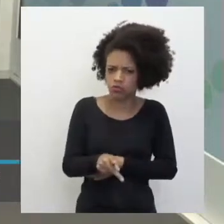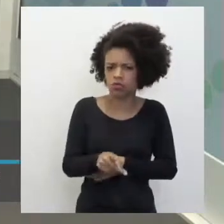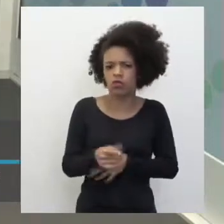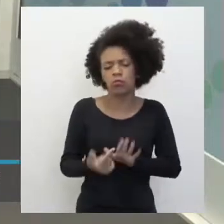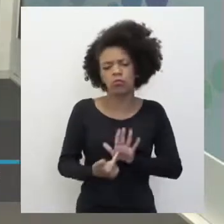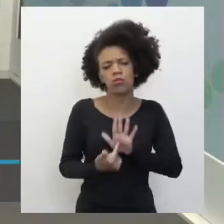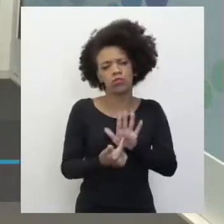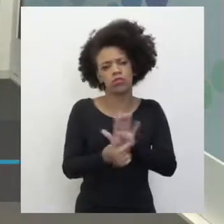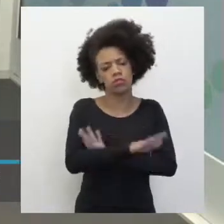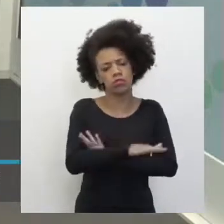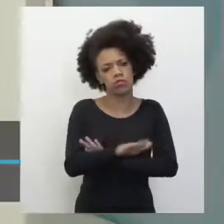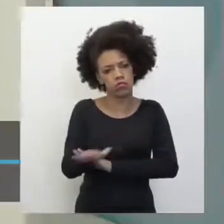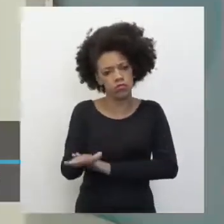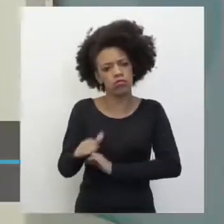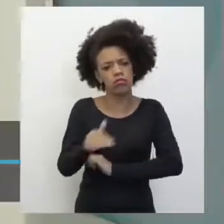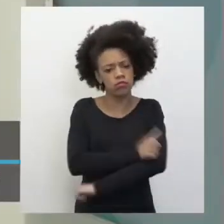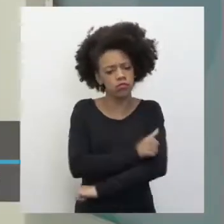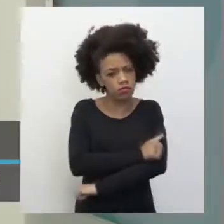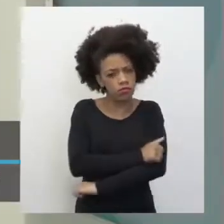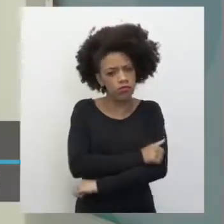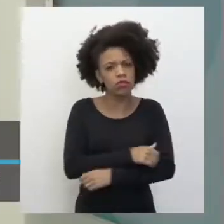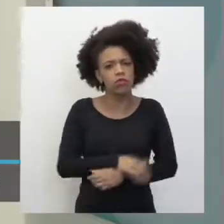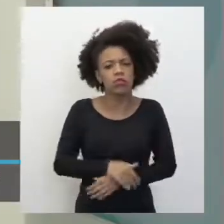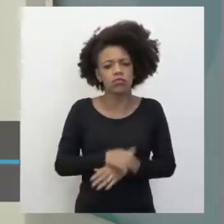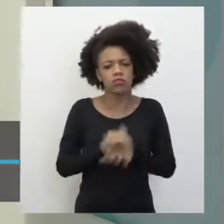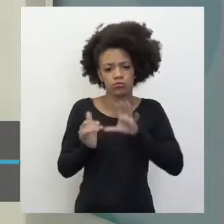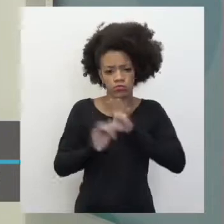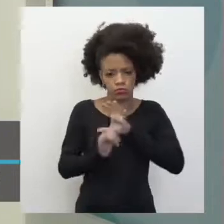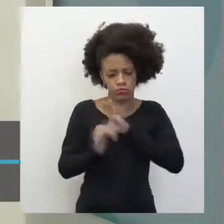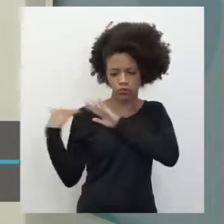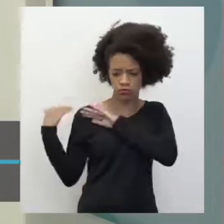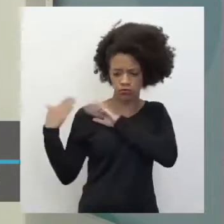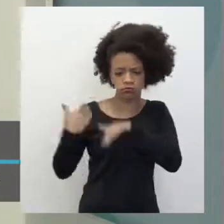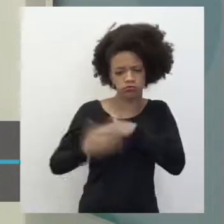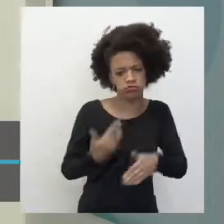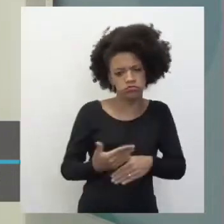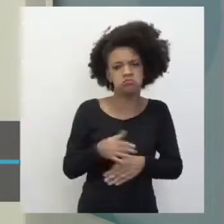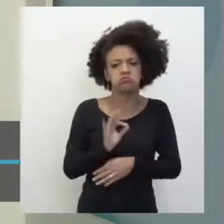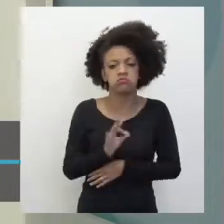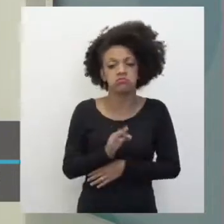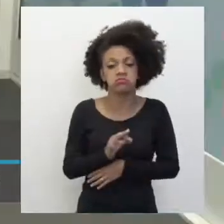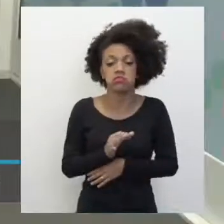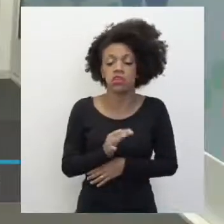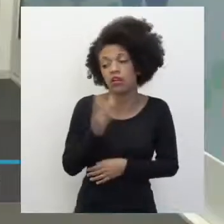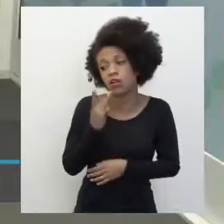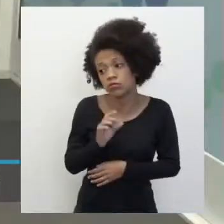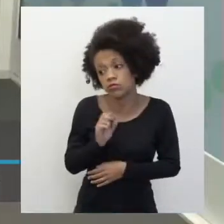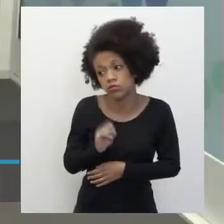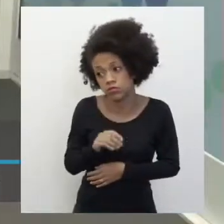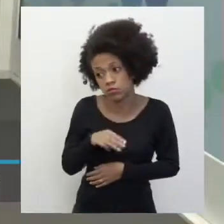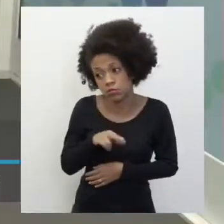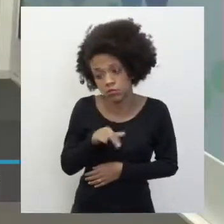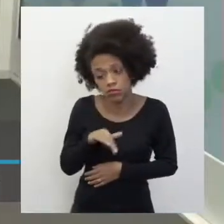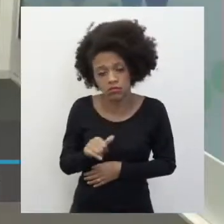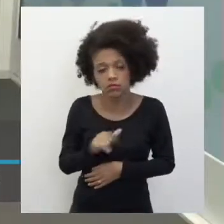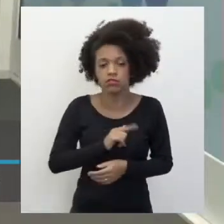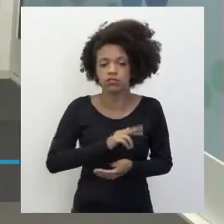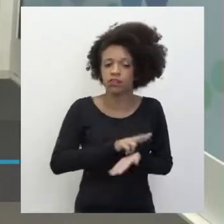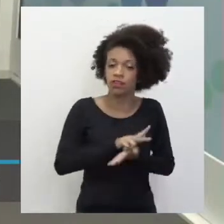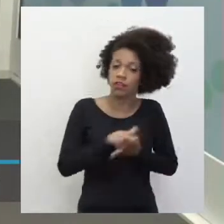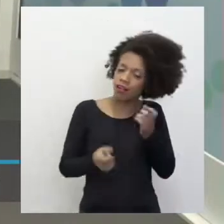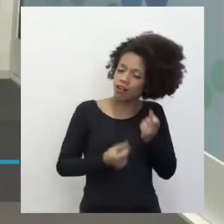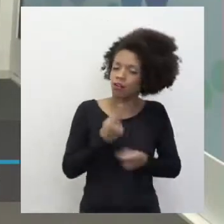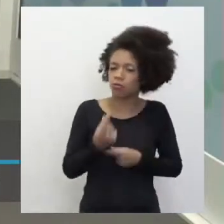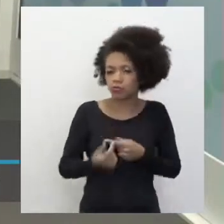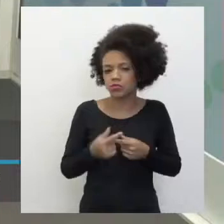para os nossos alunos os contos de nossos ancestrais. Muito bem. Eu não sei se é a mesma Pro Maria, né? Porque Maria, temos algumas.